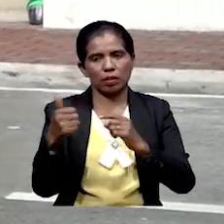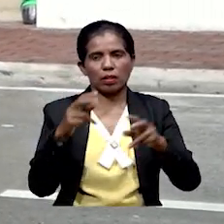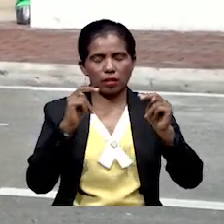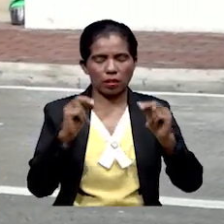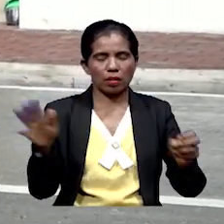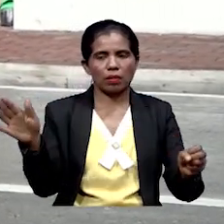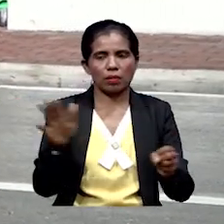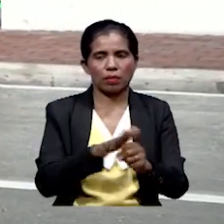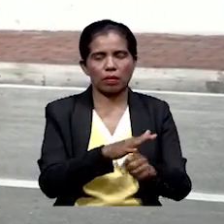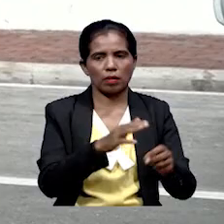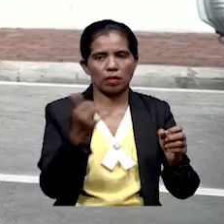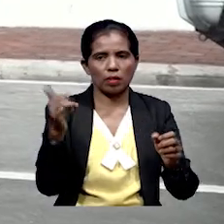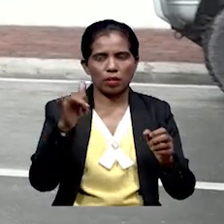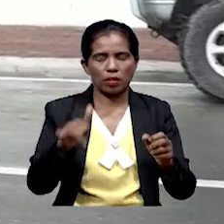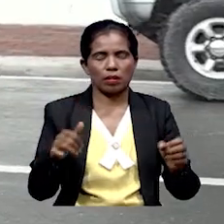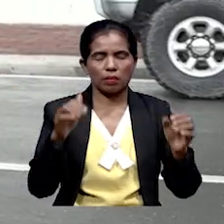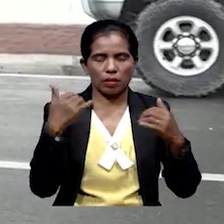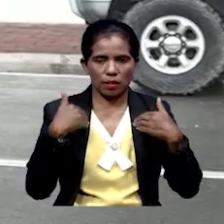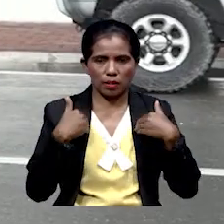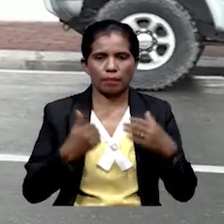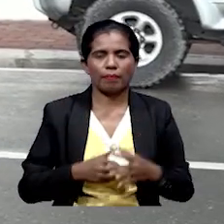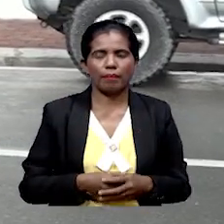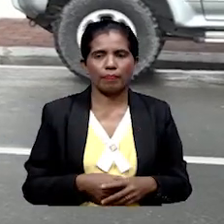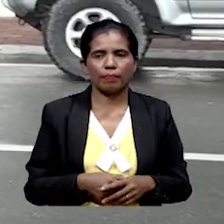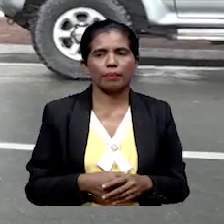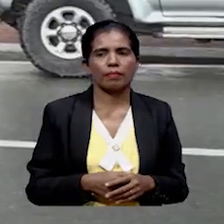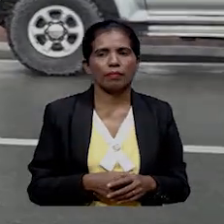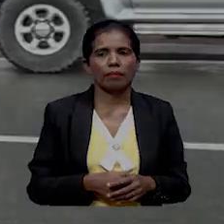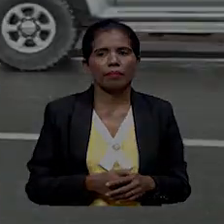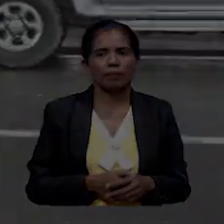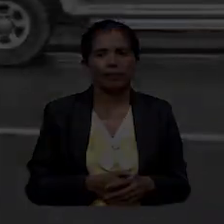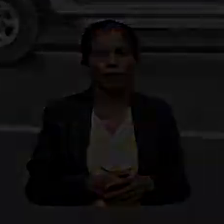completar o procedimento se não é mais. Aderto Ximenes, Elogaio, Gemen.